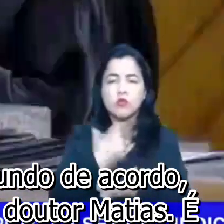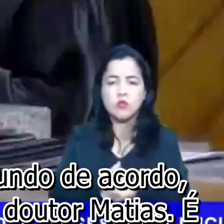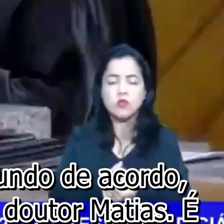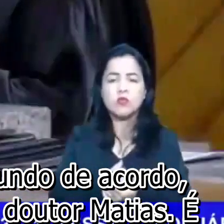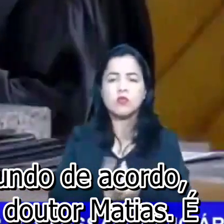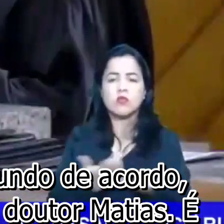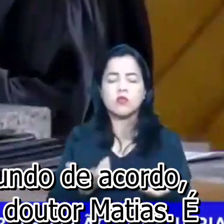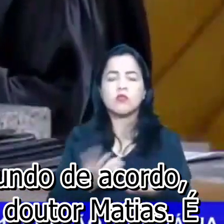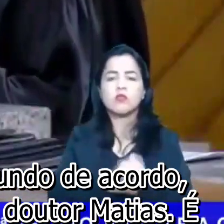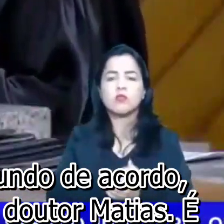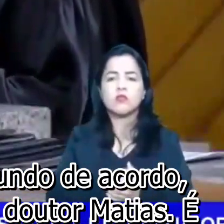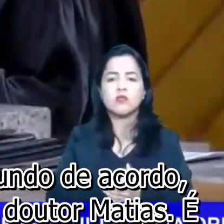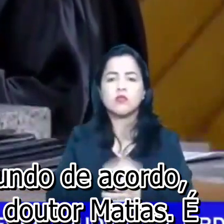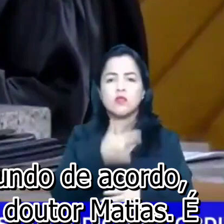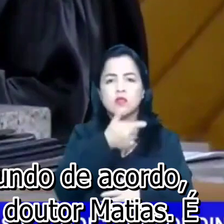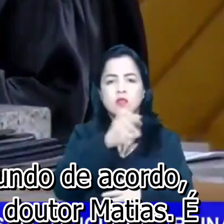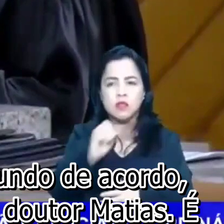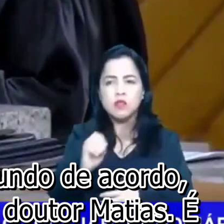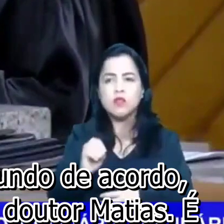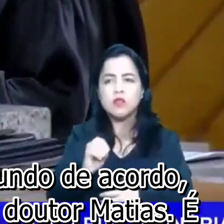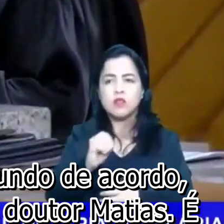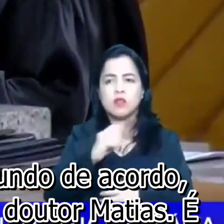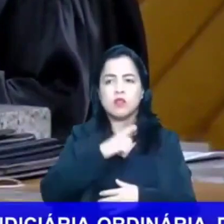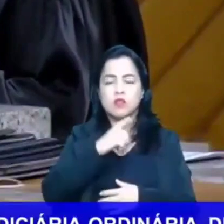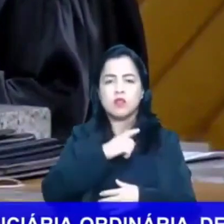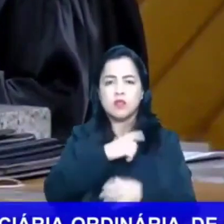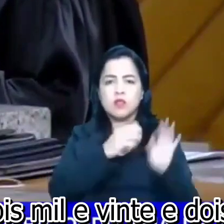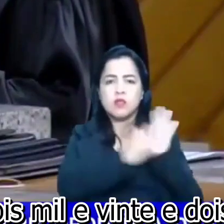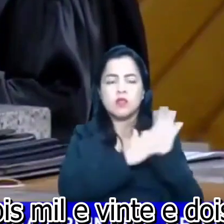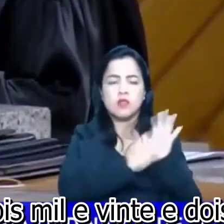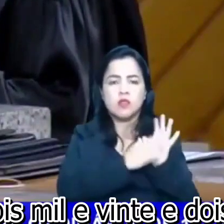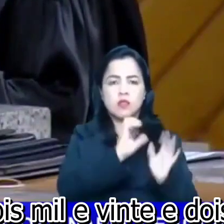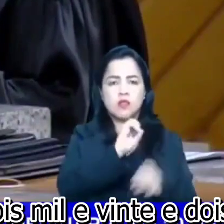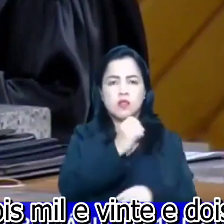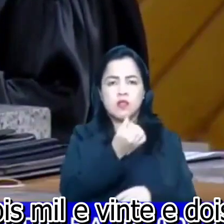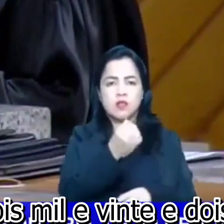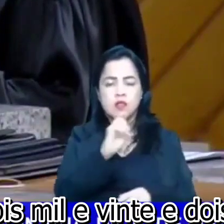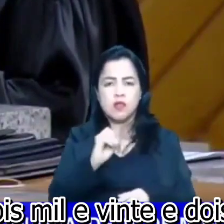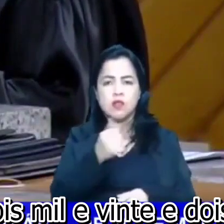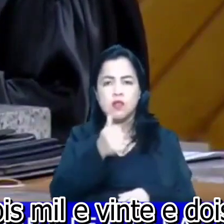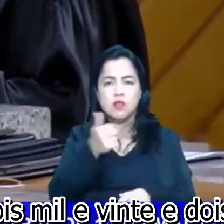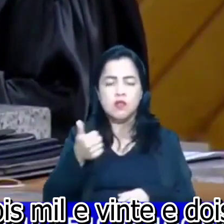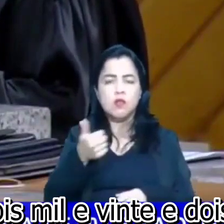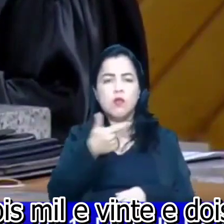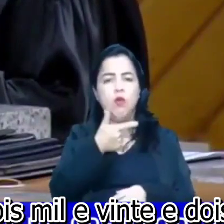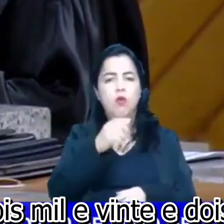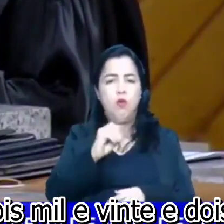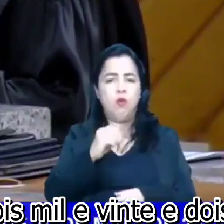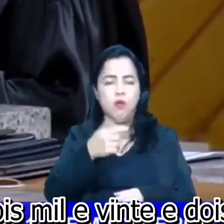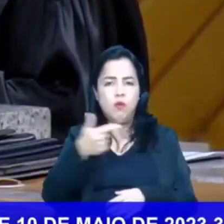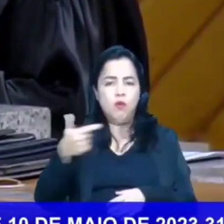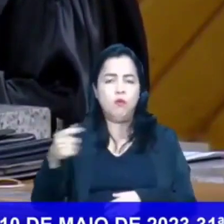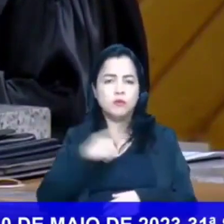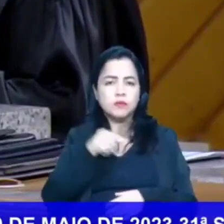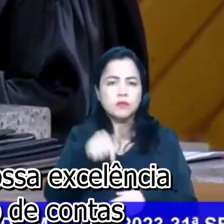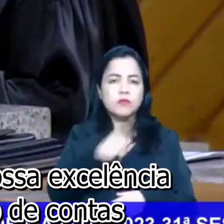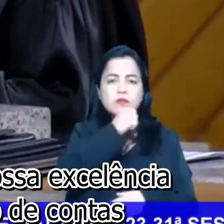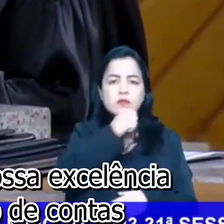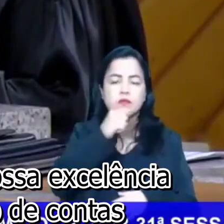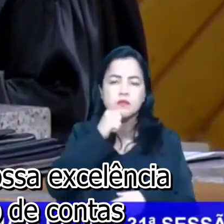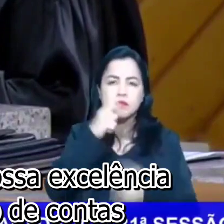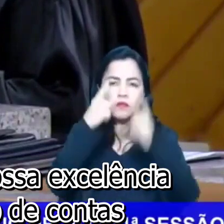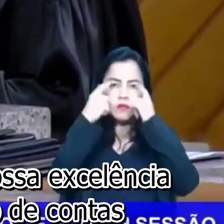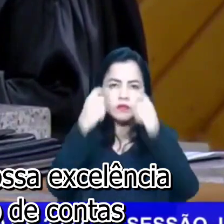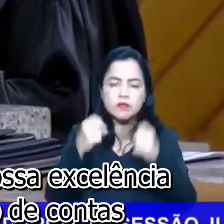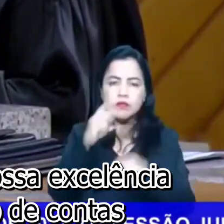com ressalva. Vamos ao item 20, doutor Matias, a prestação de contas 0601184 de 2022, origem Macapá,